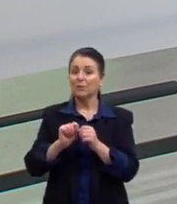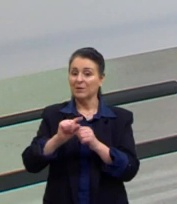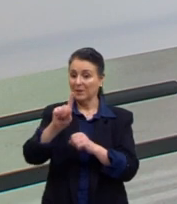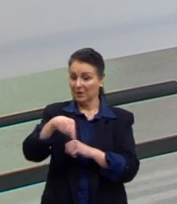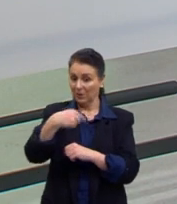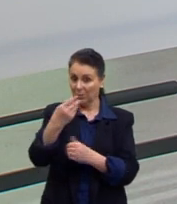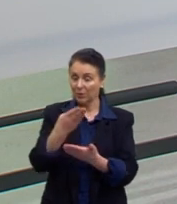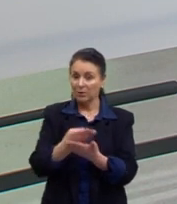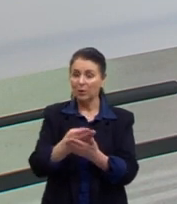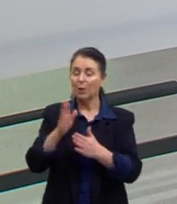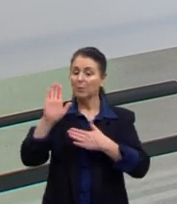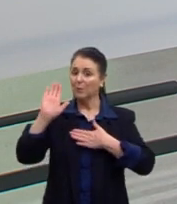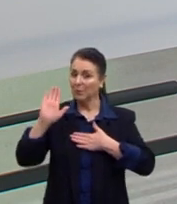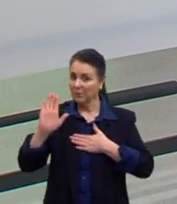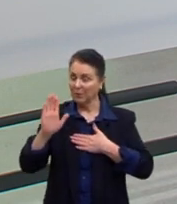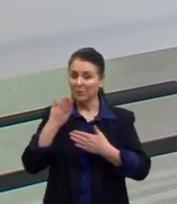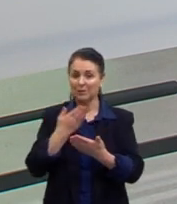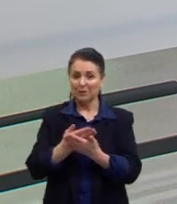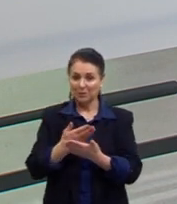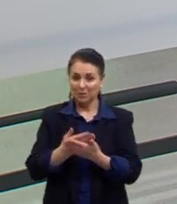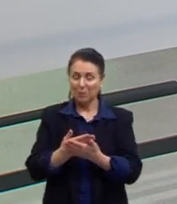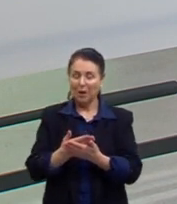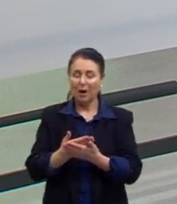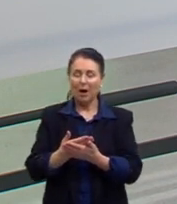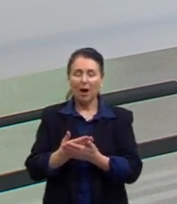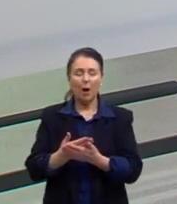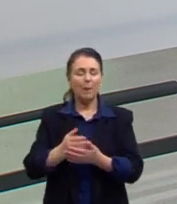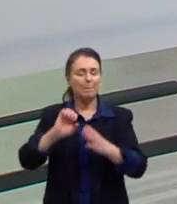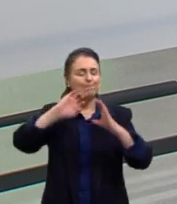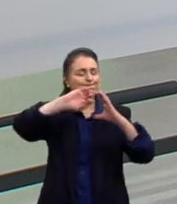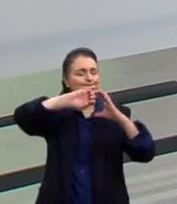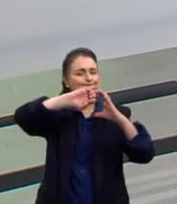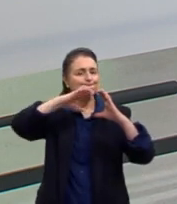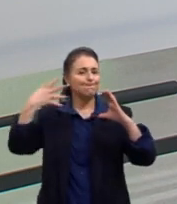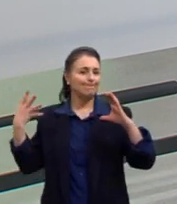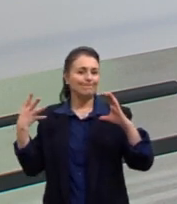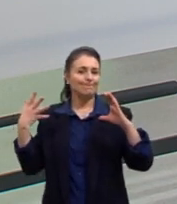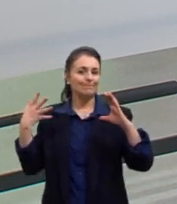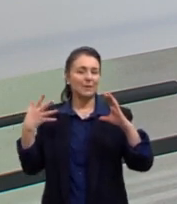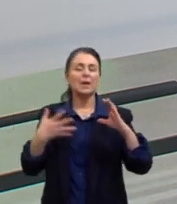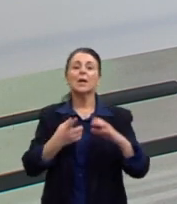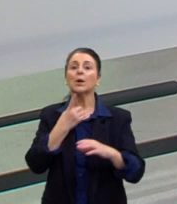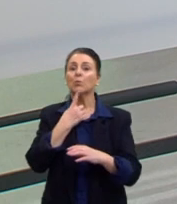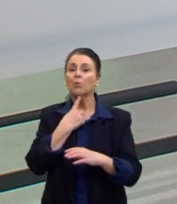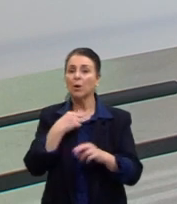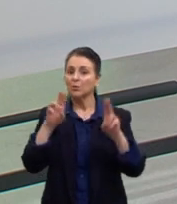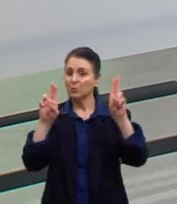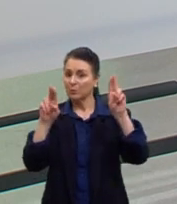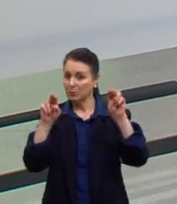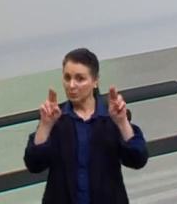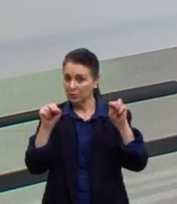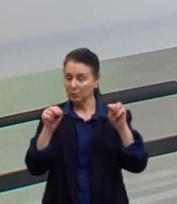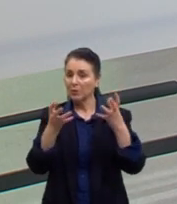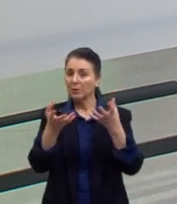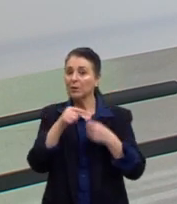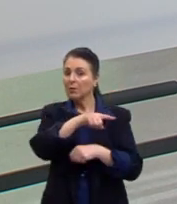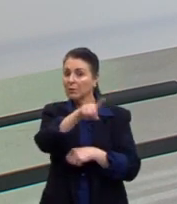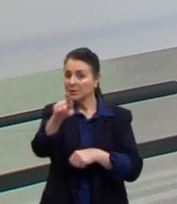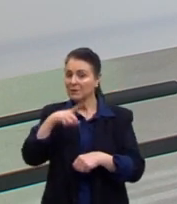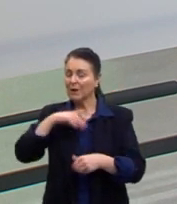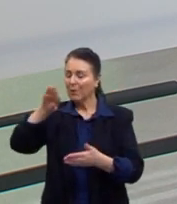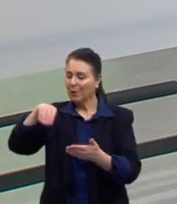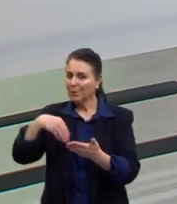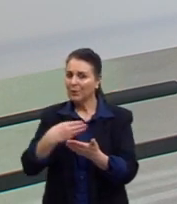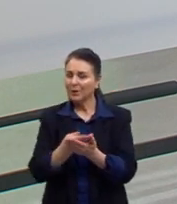próxima aula eu prometo que vai ser uma aula fantástica um assunto que eu gosto bastante e eu quero que vocês tenham a oportunidade